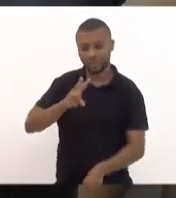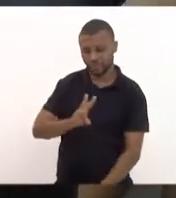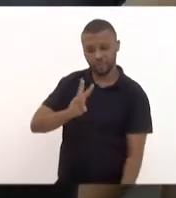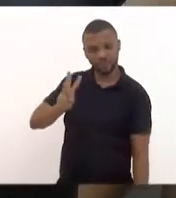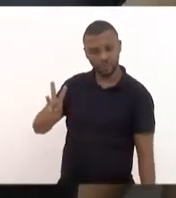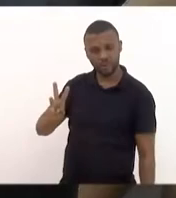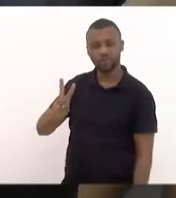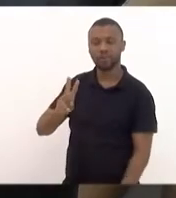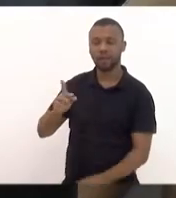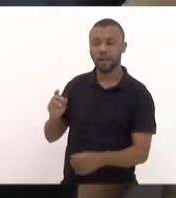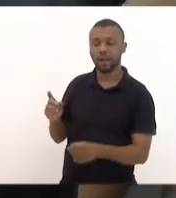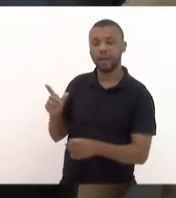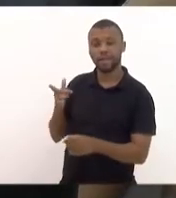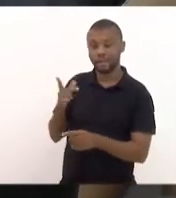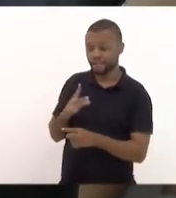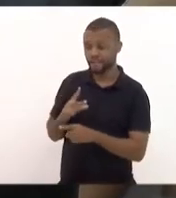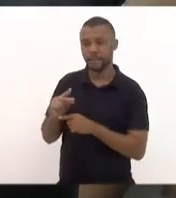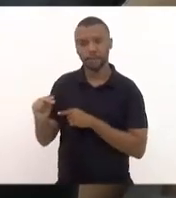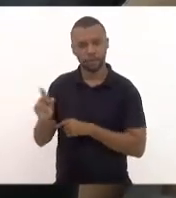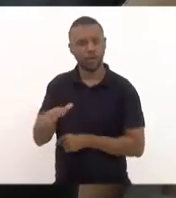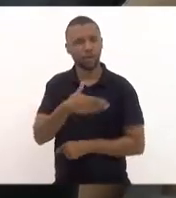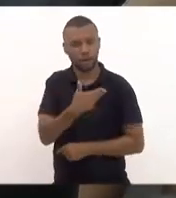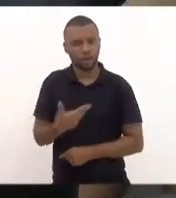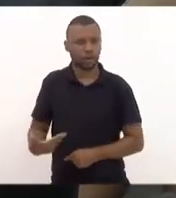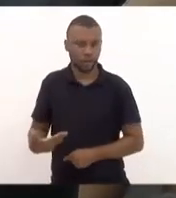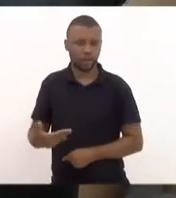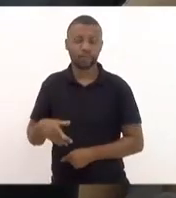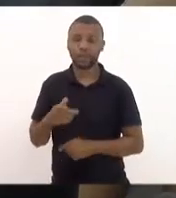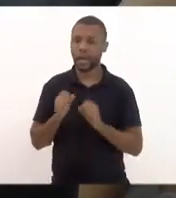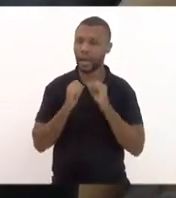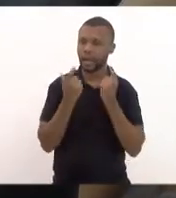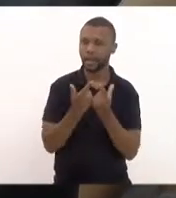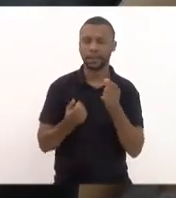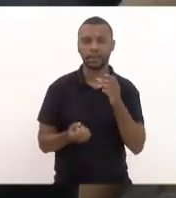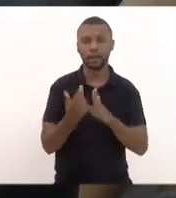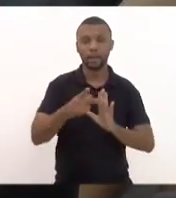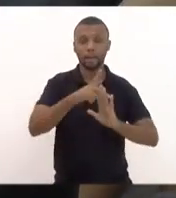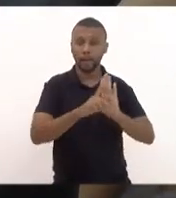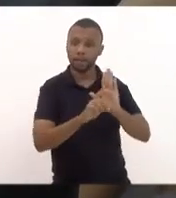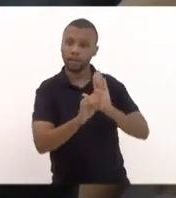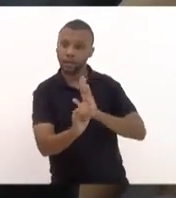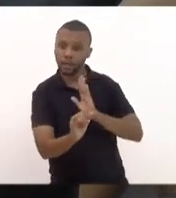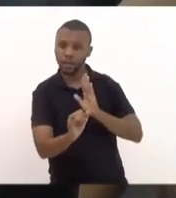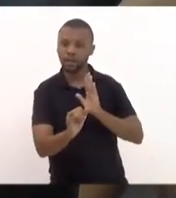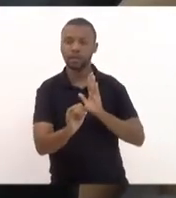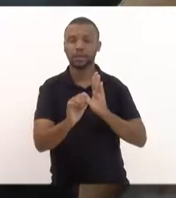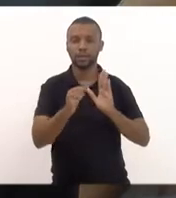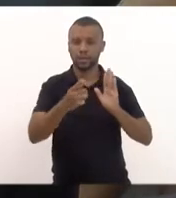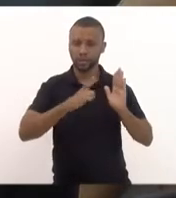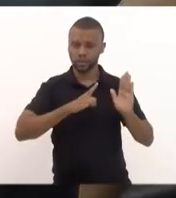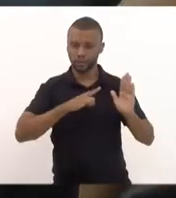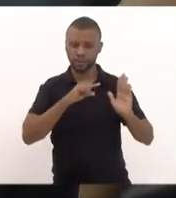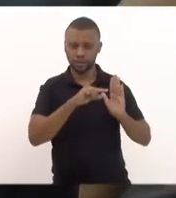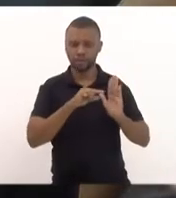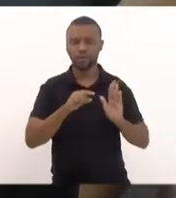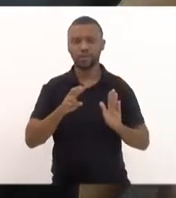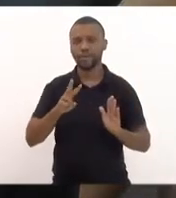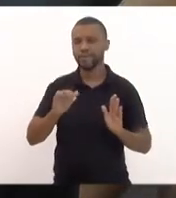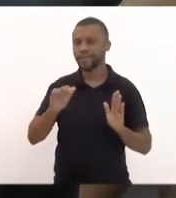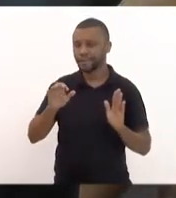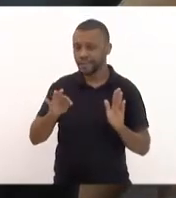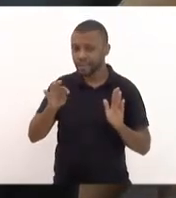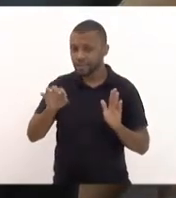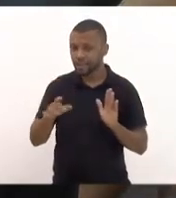Assembleia Legislativa ela tinha criado a Câmara Metropolitana, partindo do projeto de lei que o pessoal do time do Vicente mandou. Eu acho que,